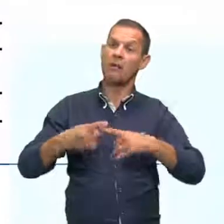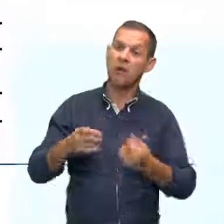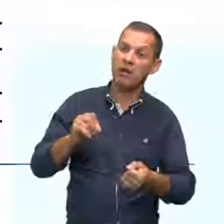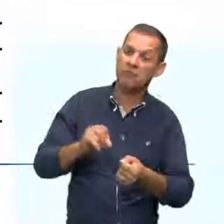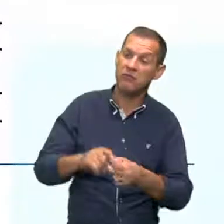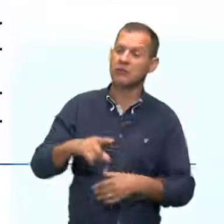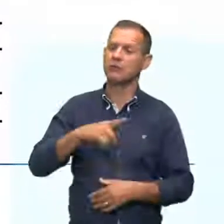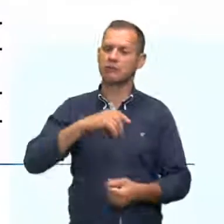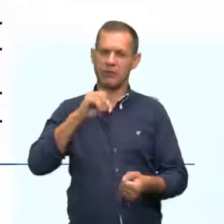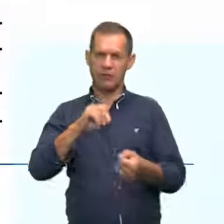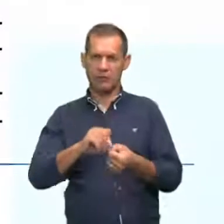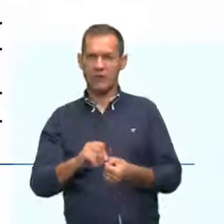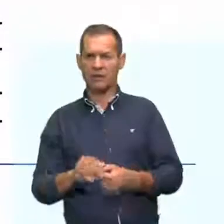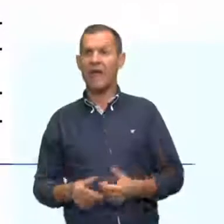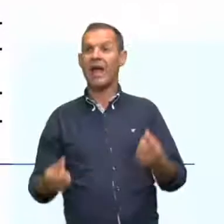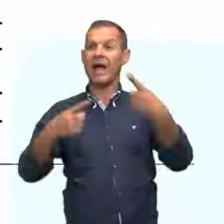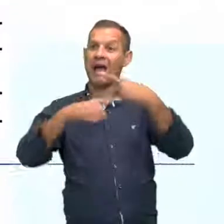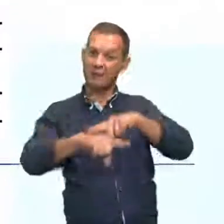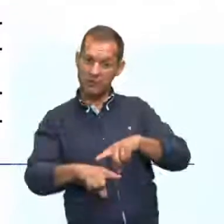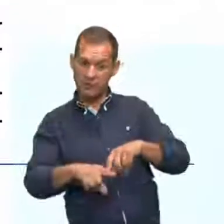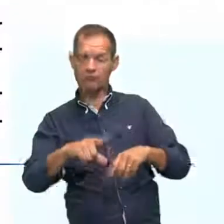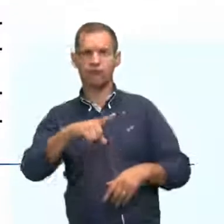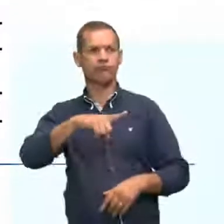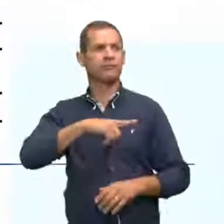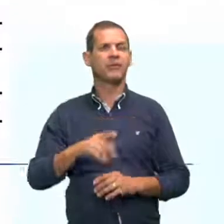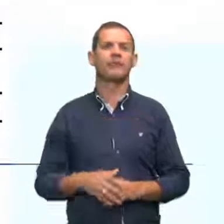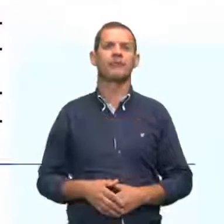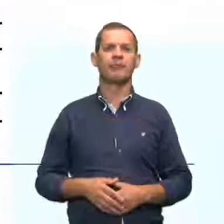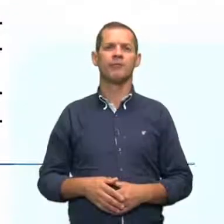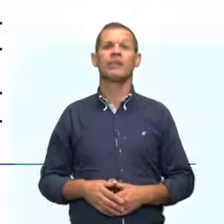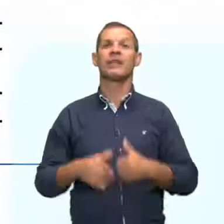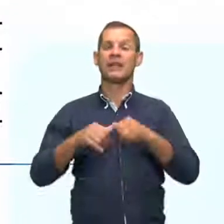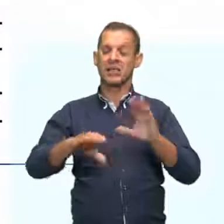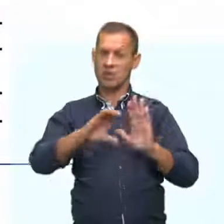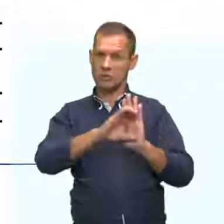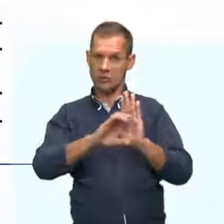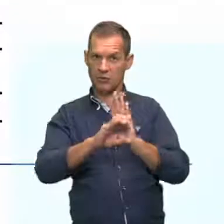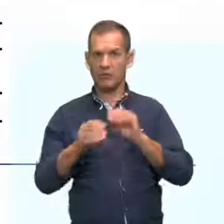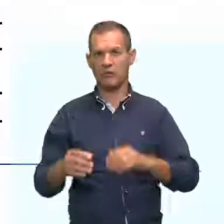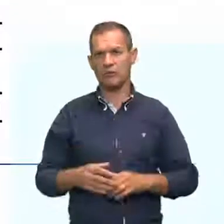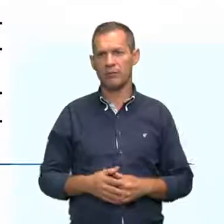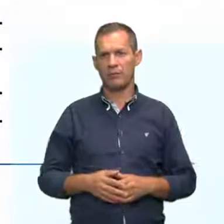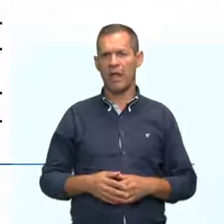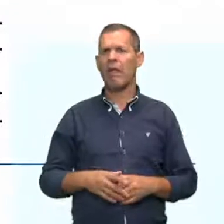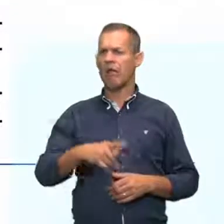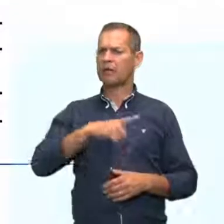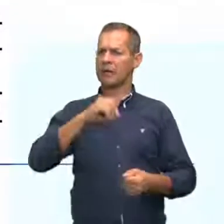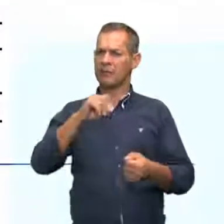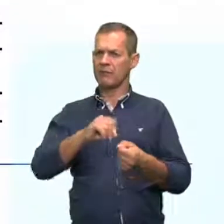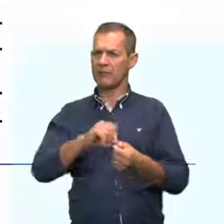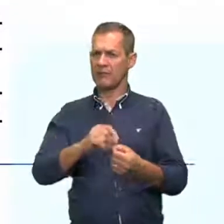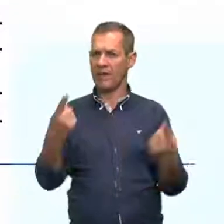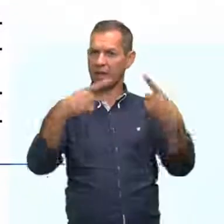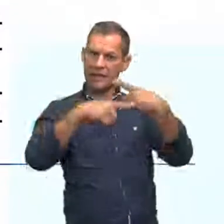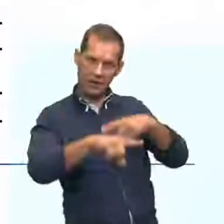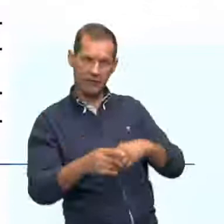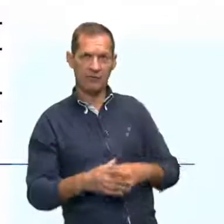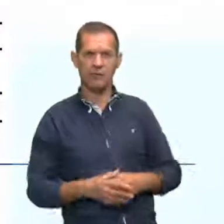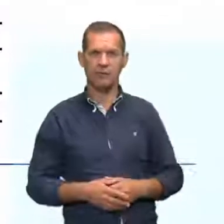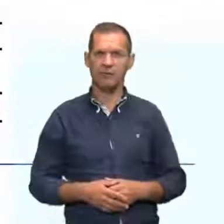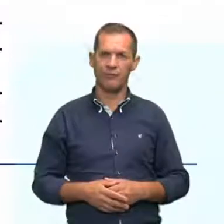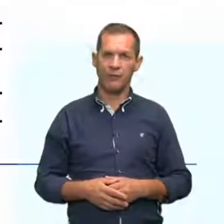Aí ele só tem que fazer o processo inverso. Ele vai pegar esse código e vai fazer o processo inverso.